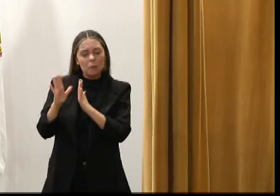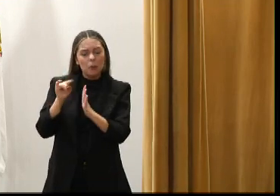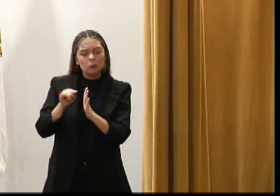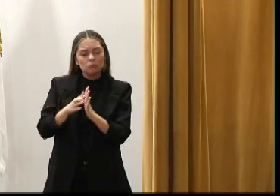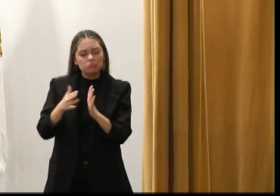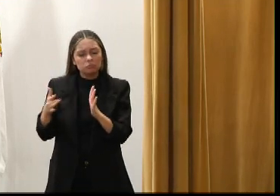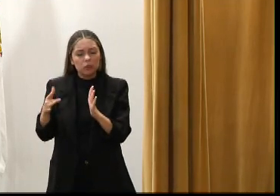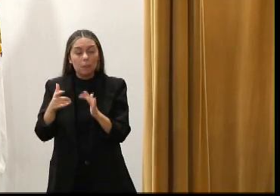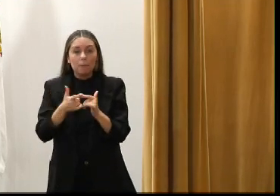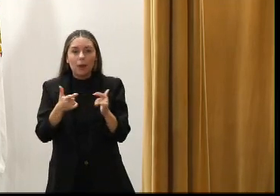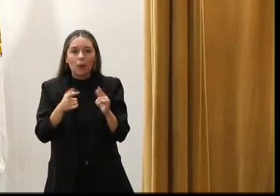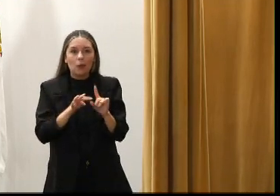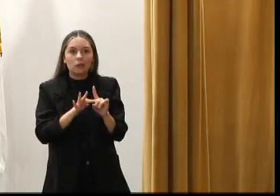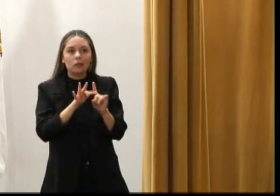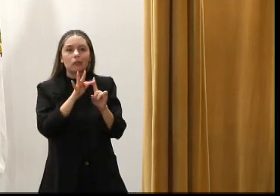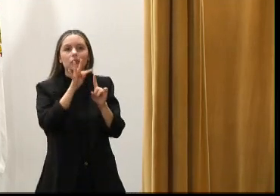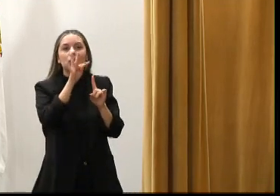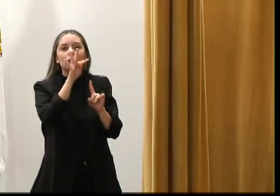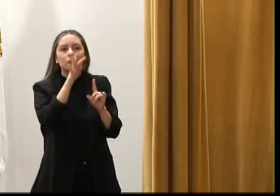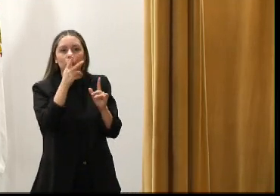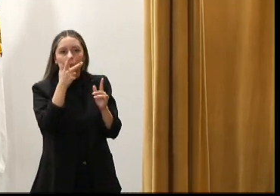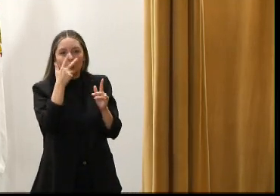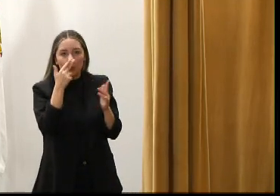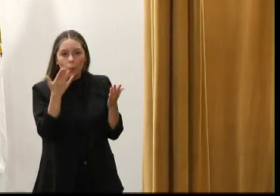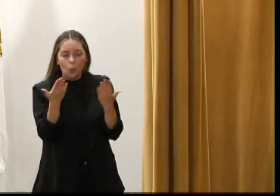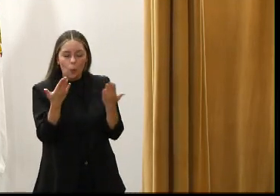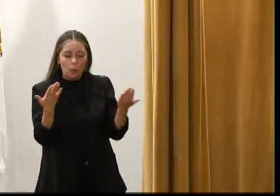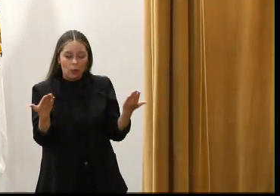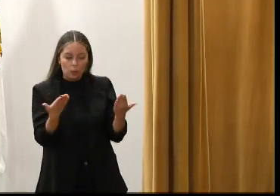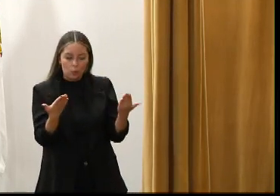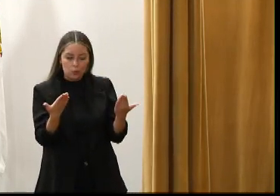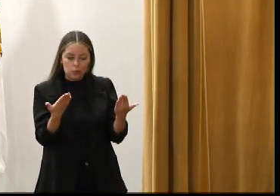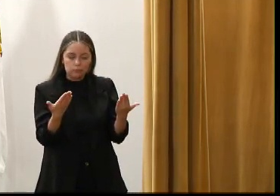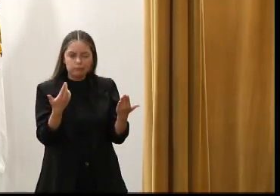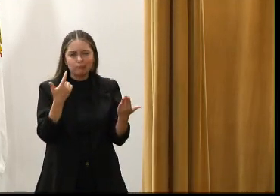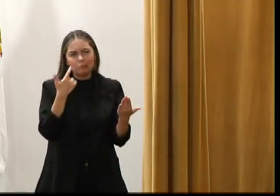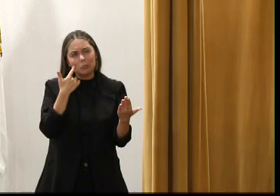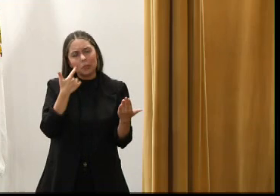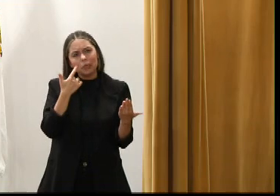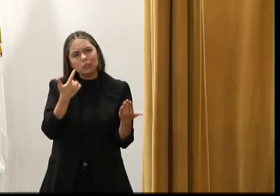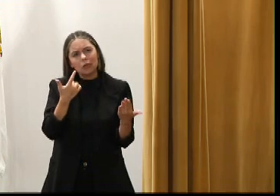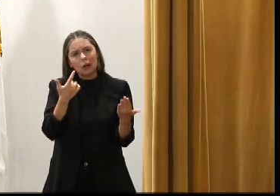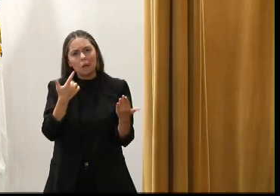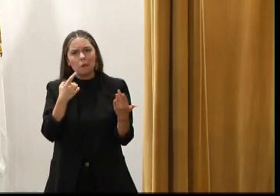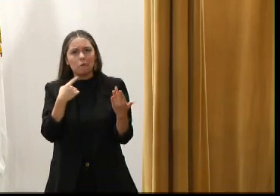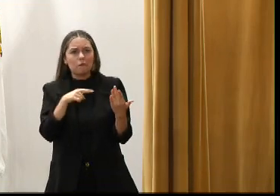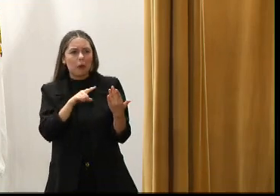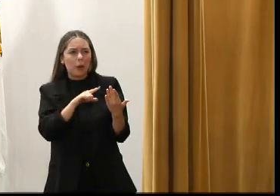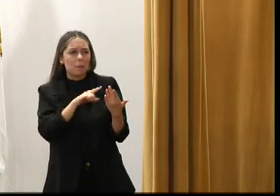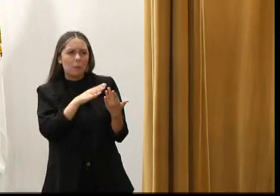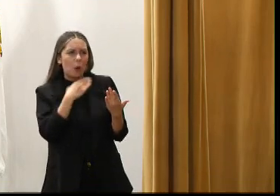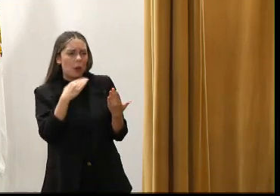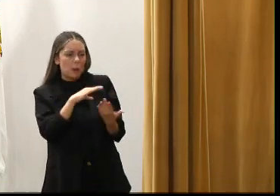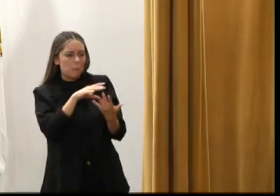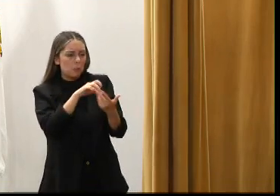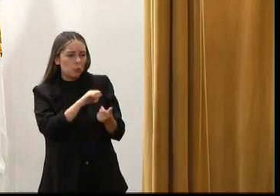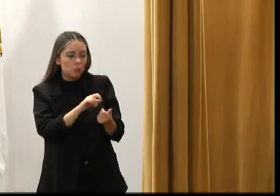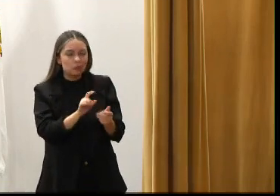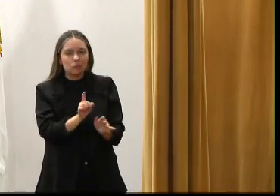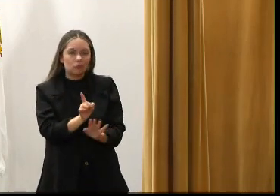as temperaturas eram mais altas do que hoje. Então a gente pensa, vamos destruir o mundo. Não, o mundo continua